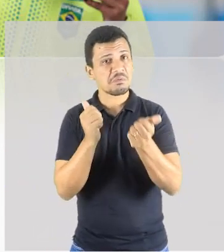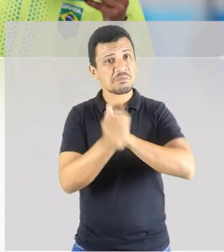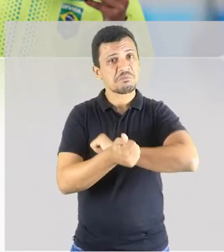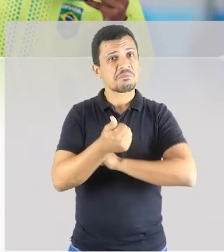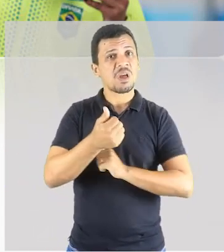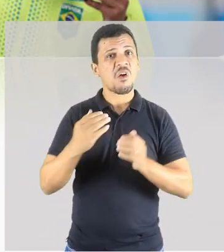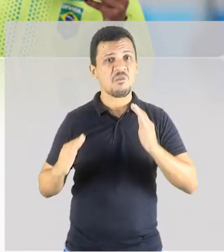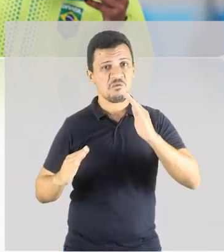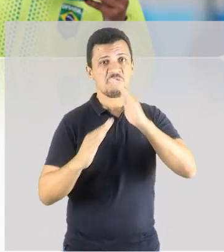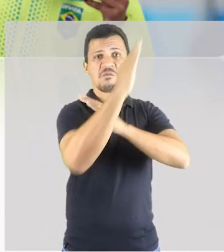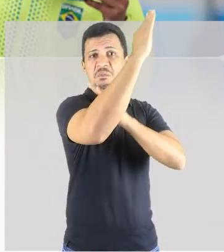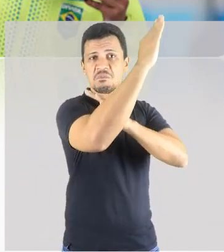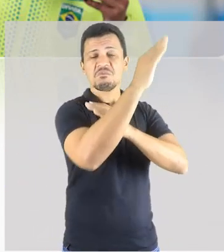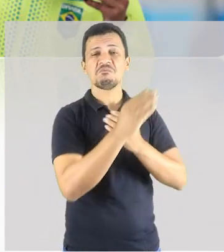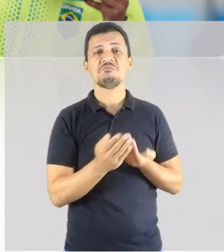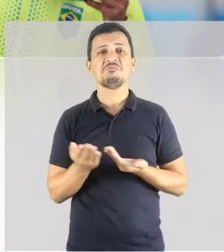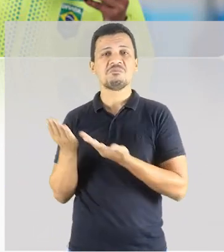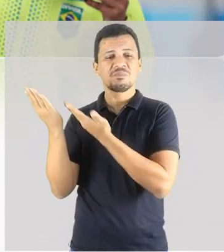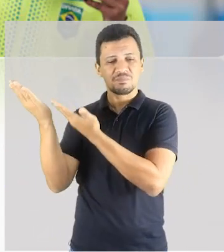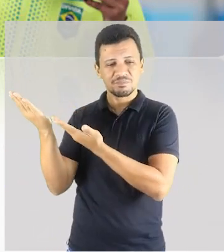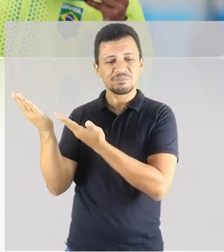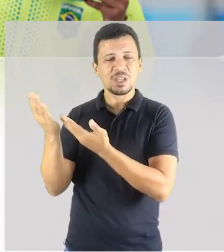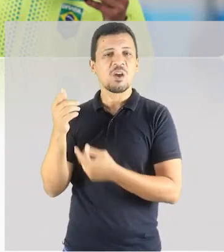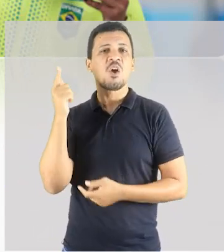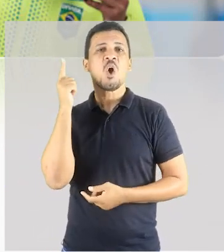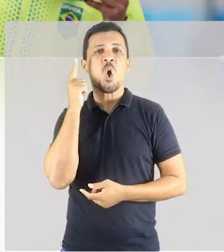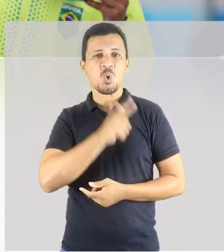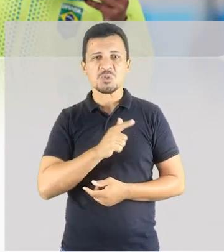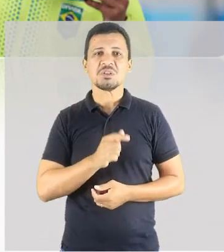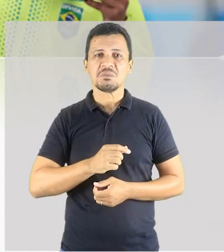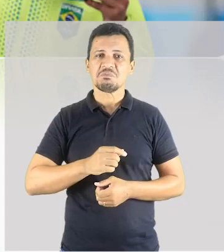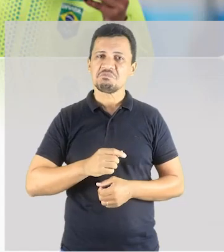renome que conseguiram consolidar esse